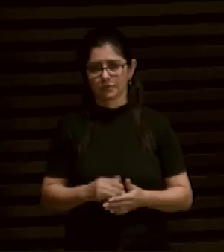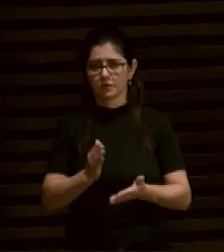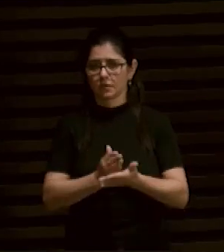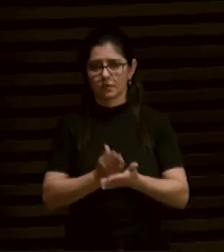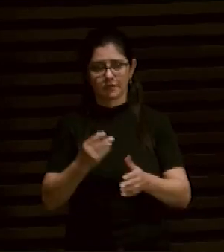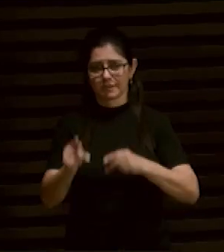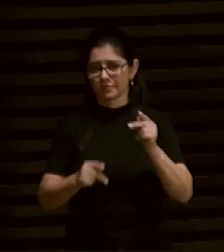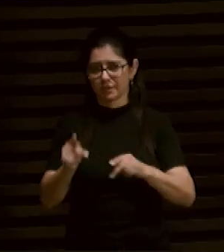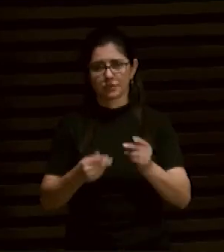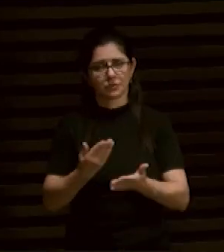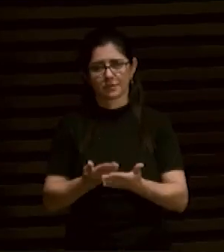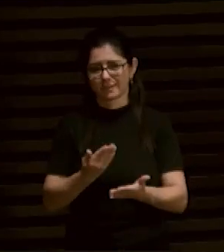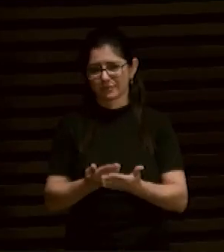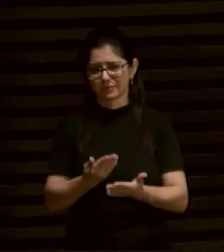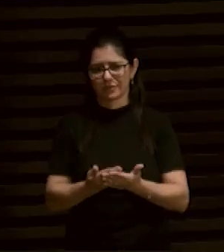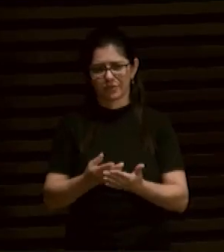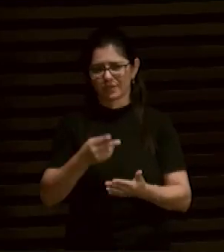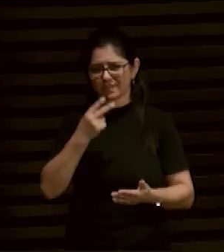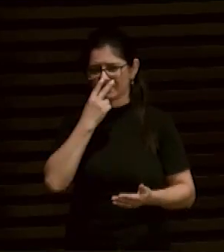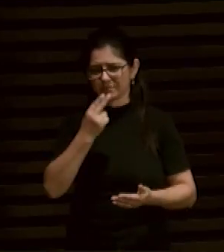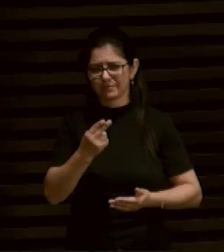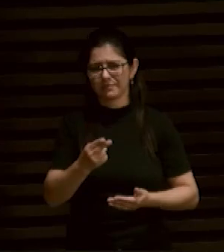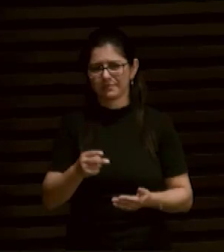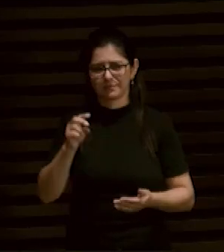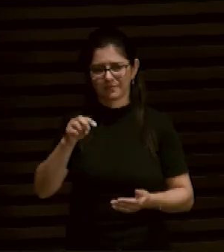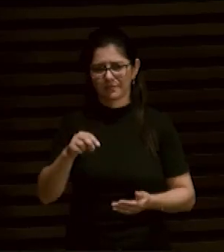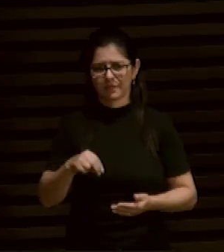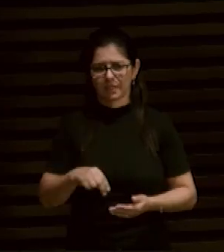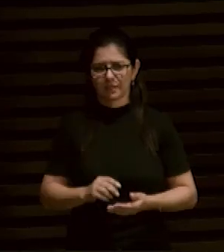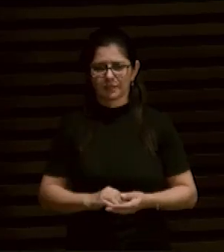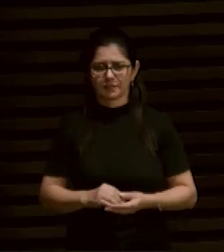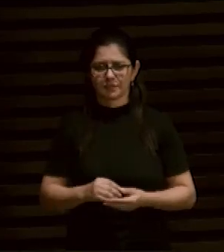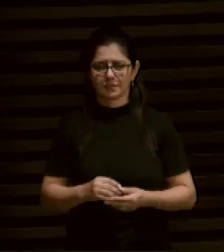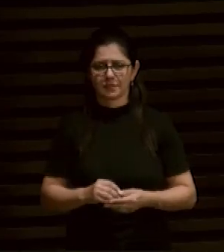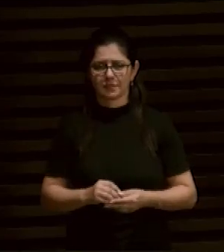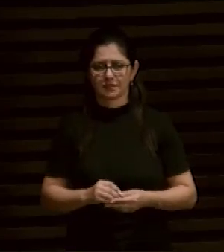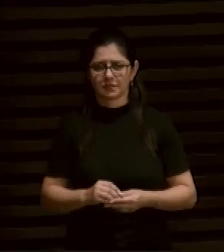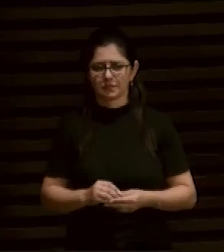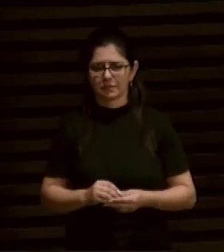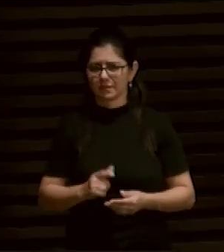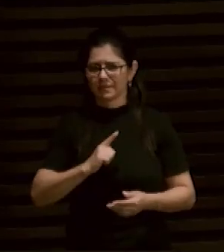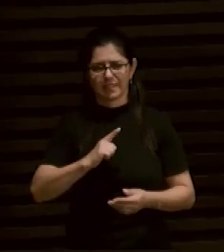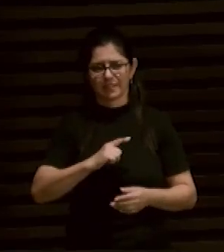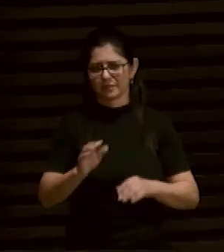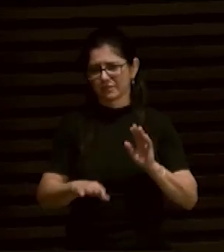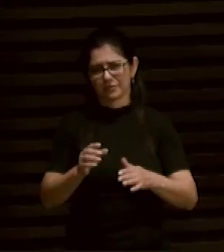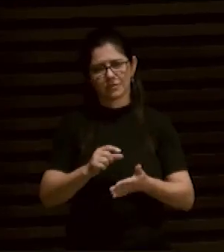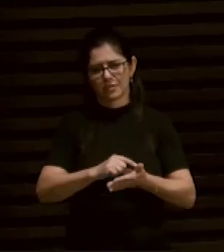cidade 600 mil pessoas. Meus irmãos, quase uma Londrina. E o verso 4